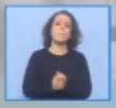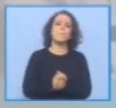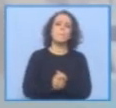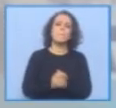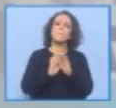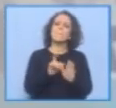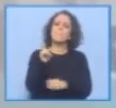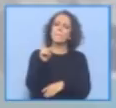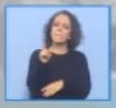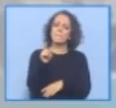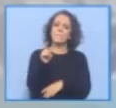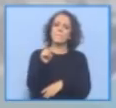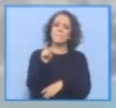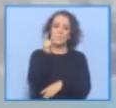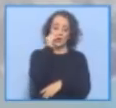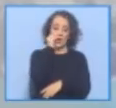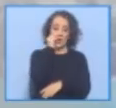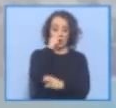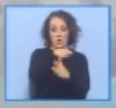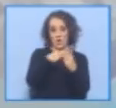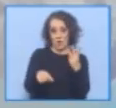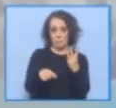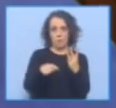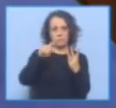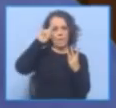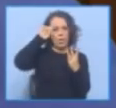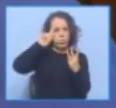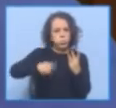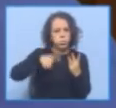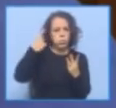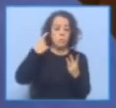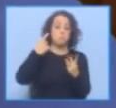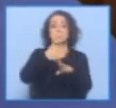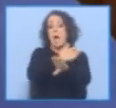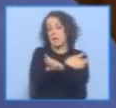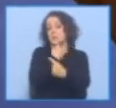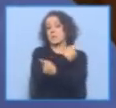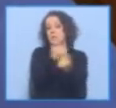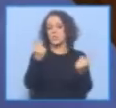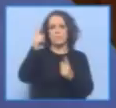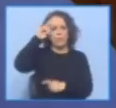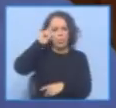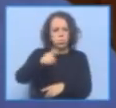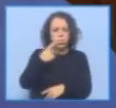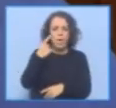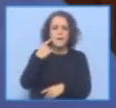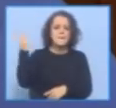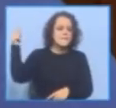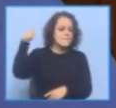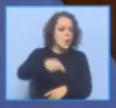Que leitura faz destes homens sábios, pelo que se diz, e que vinham em busca de